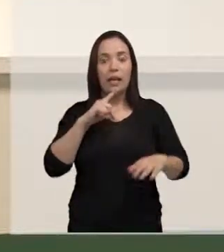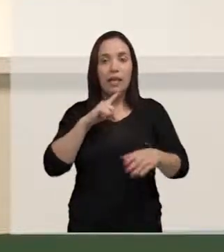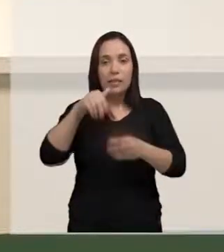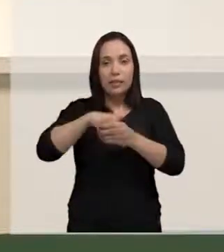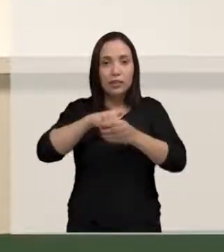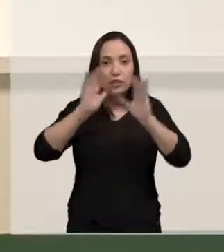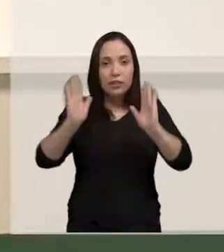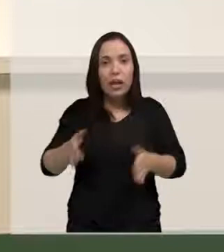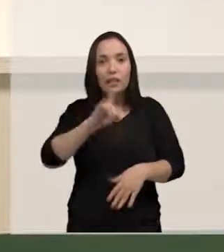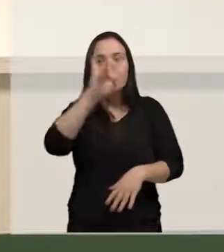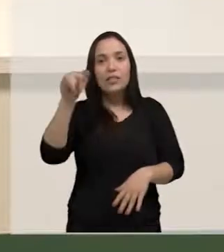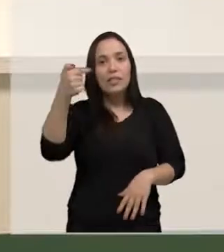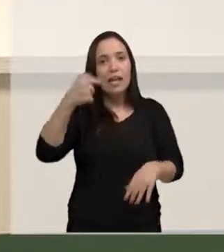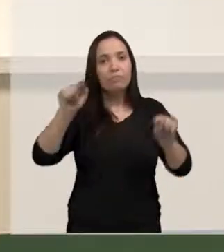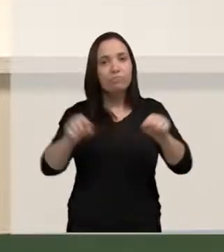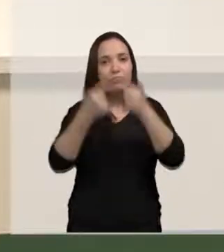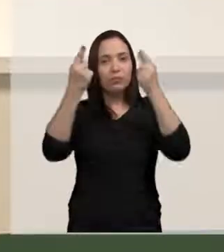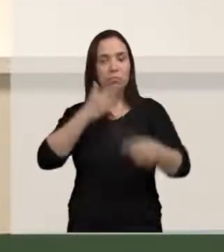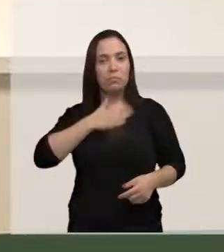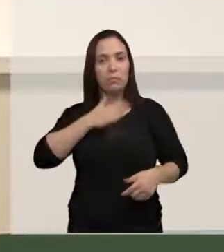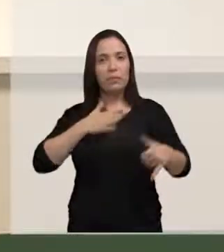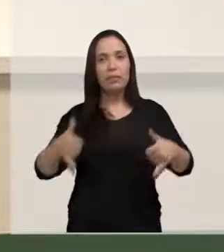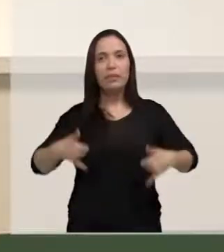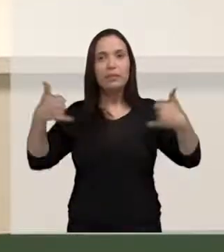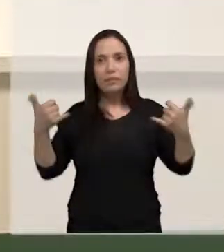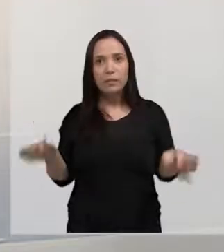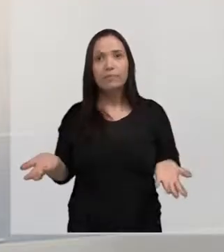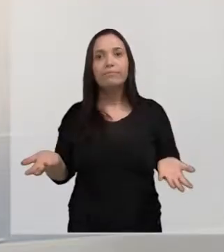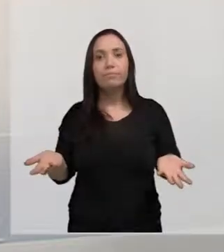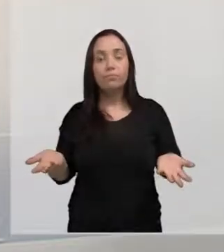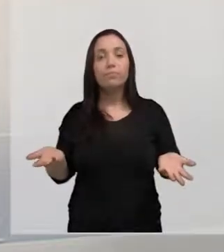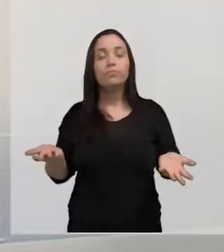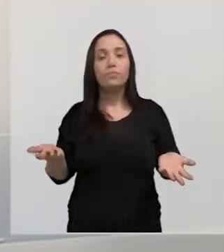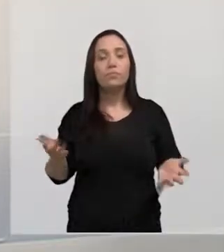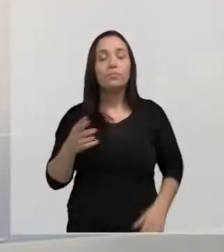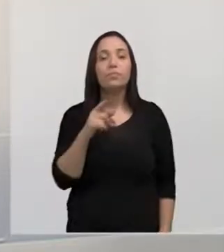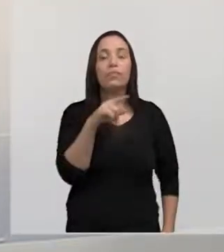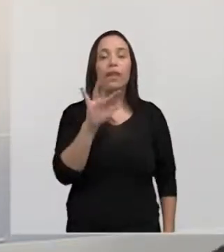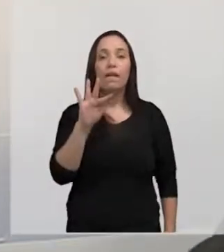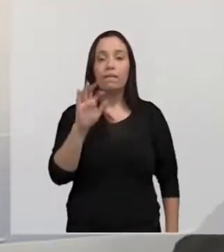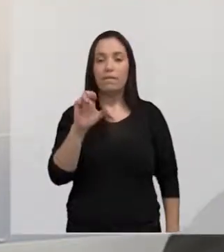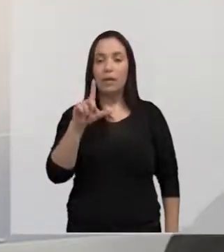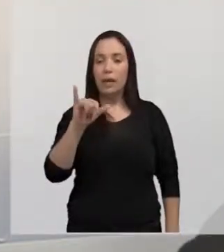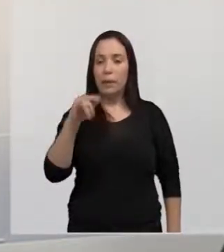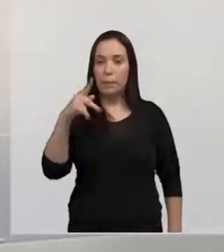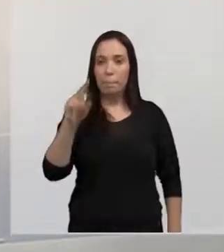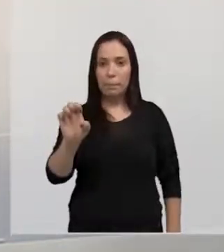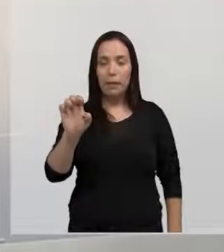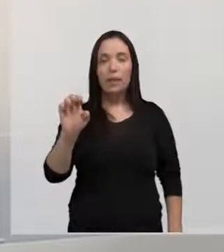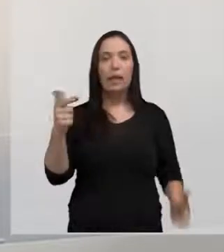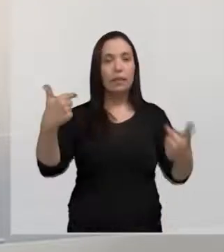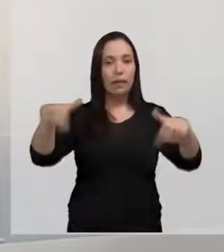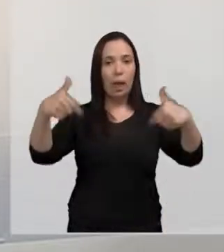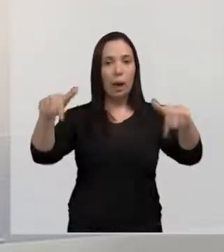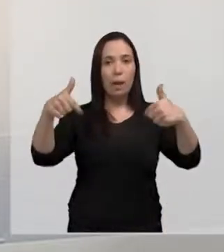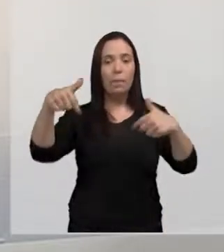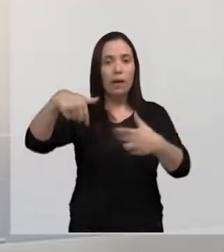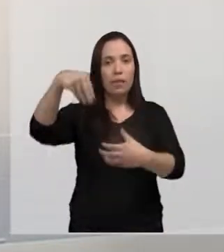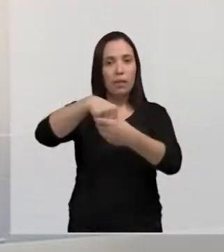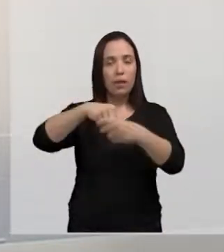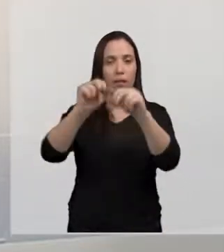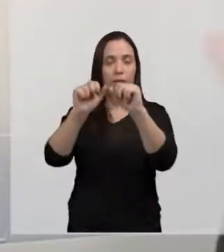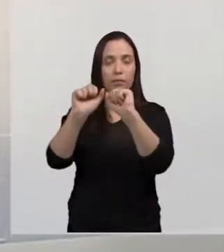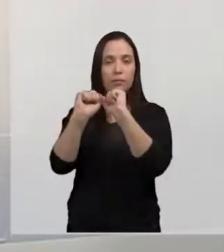Obrigado. E Felipe é um rapaz que trabalha aqui na TV Fortaleza, um dos melhores profissionais